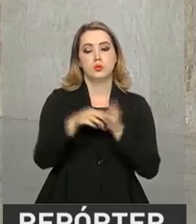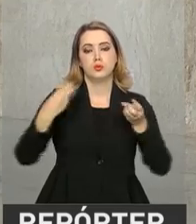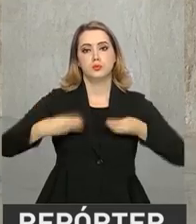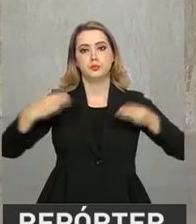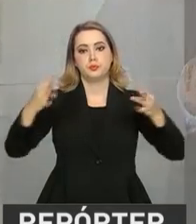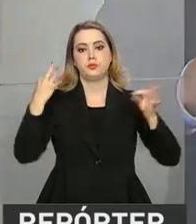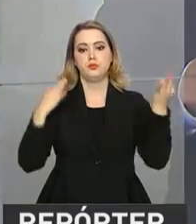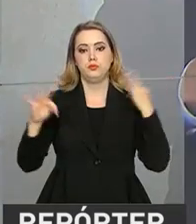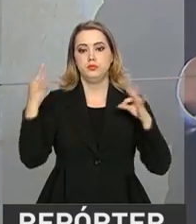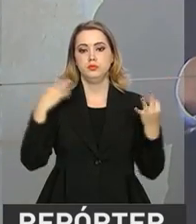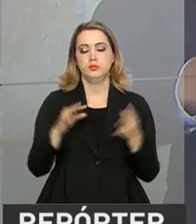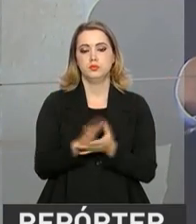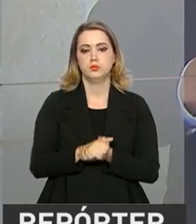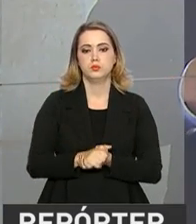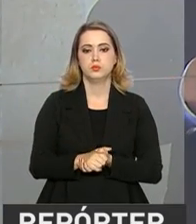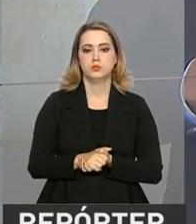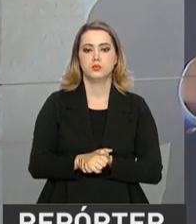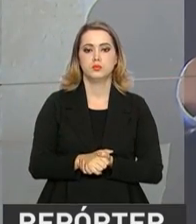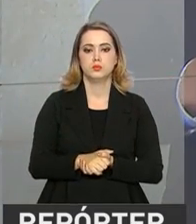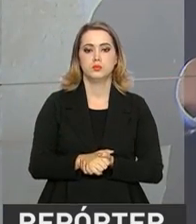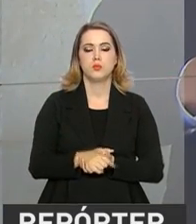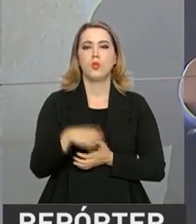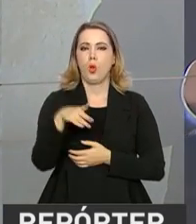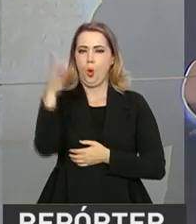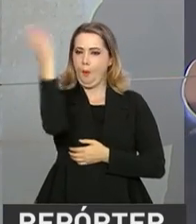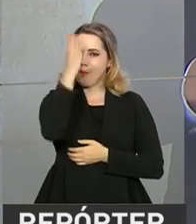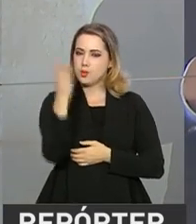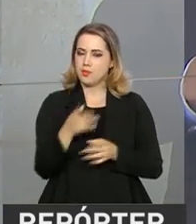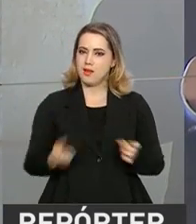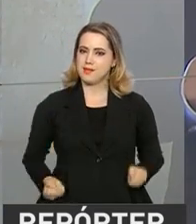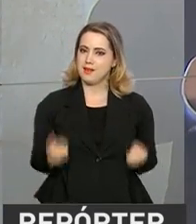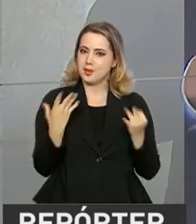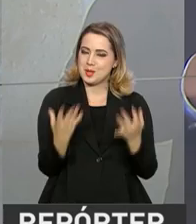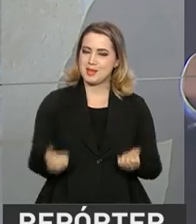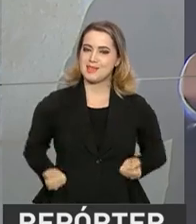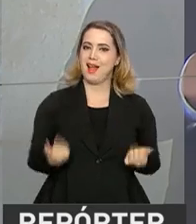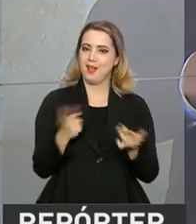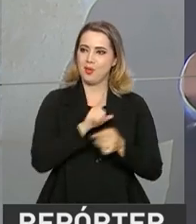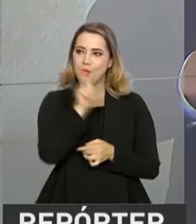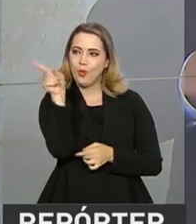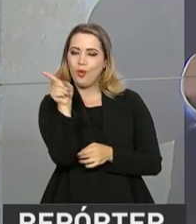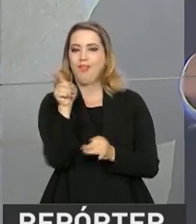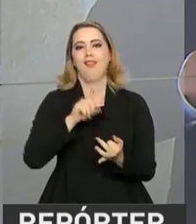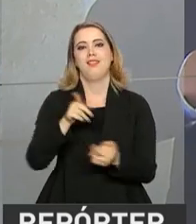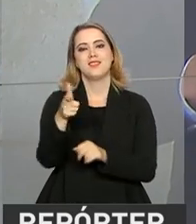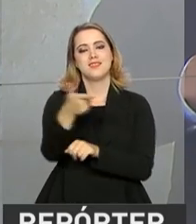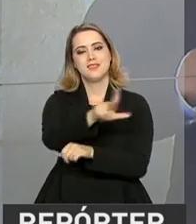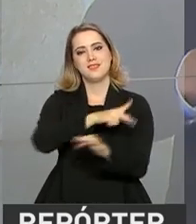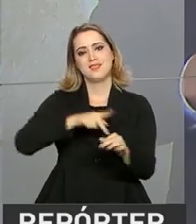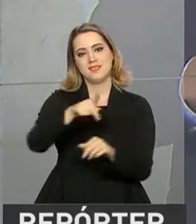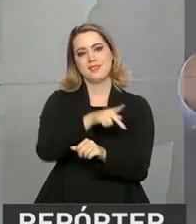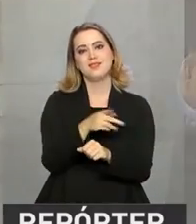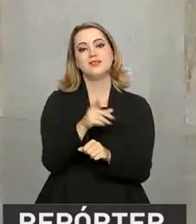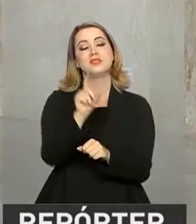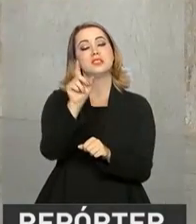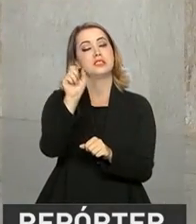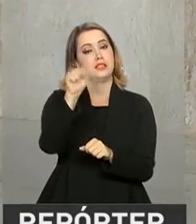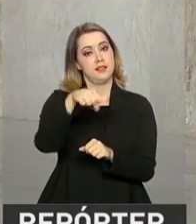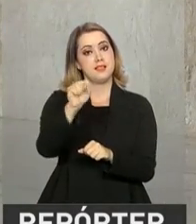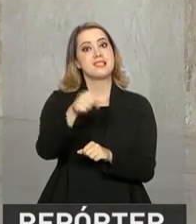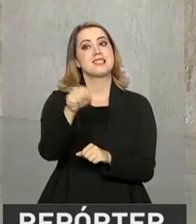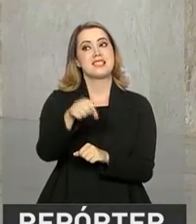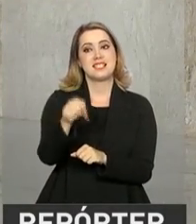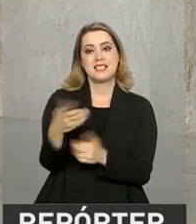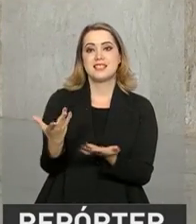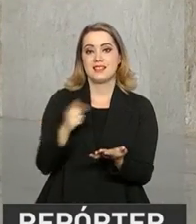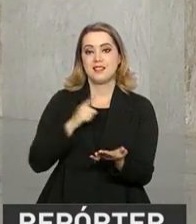Zé Luiz. Ô Ney, os brasileiros têm gastado bem lá fora também ou não? Tem sim, Zé Luiz. Os gastos de brasileiros no